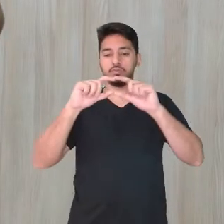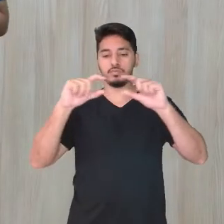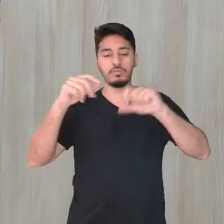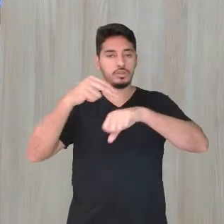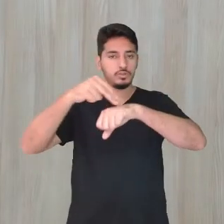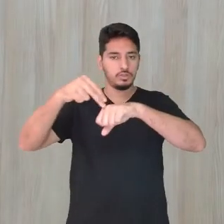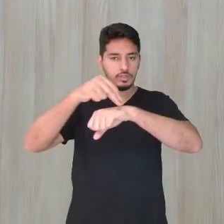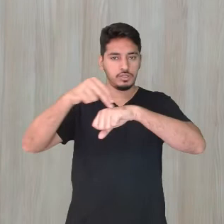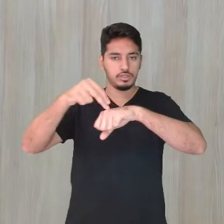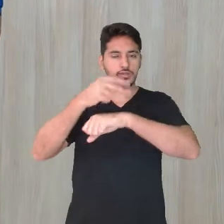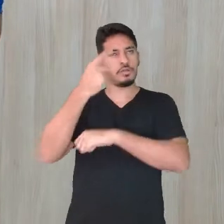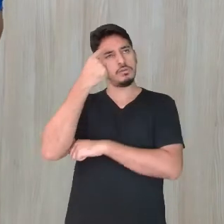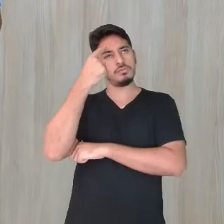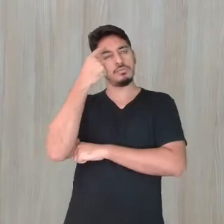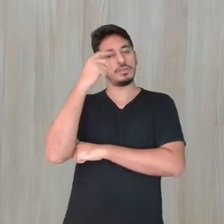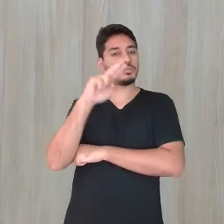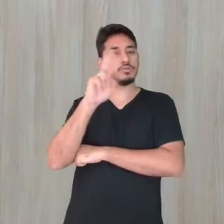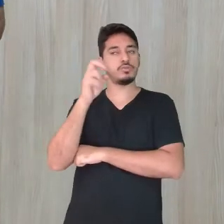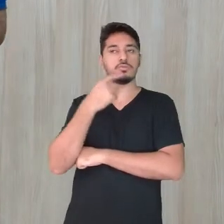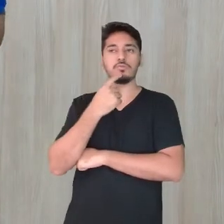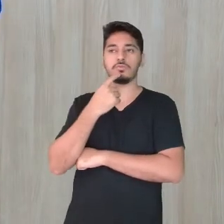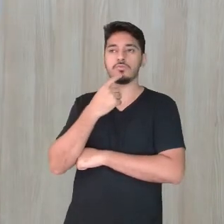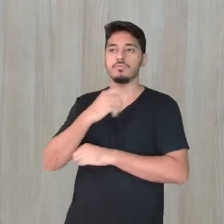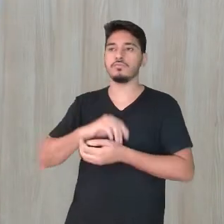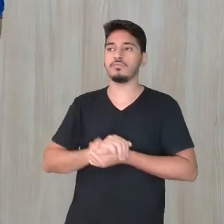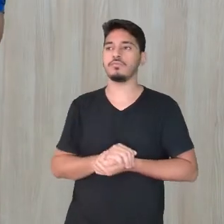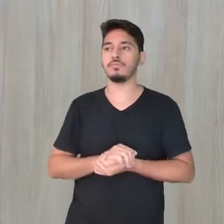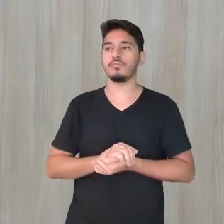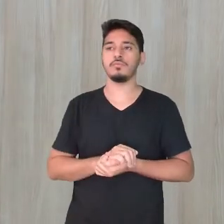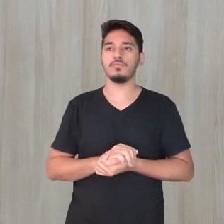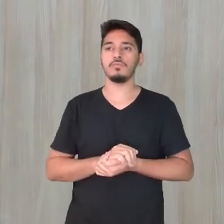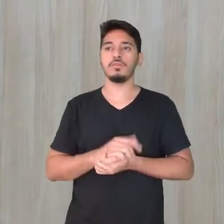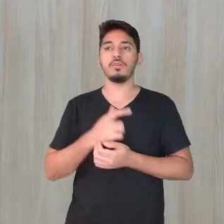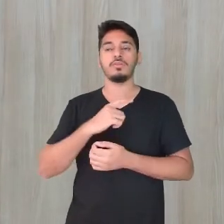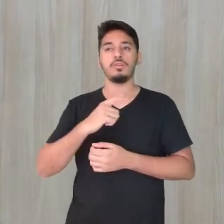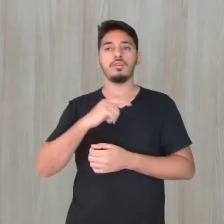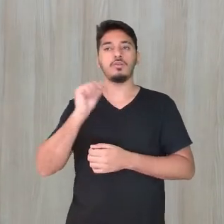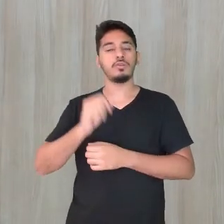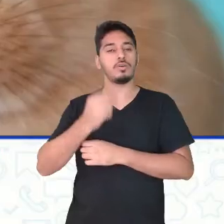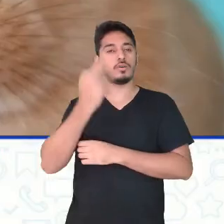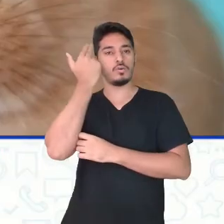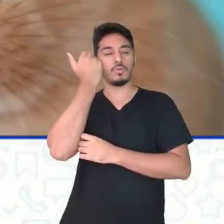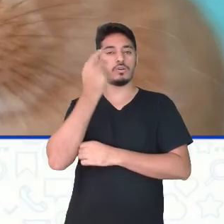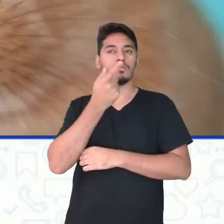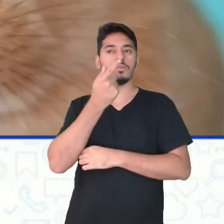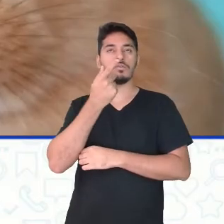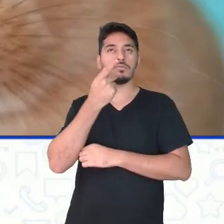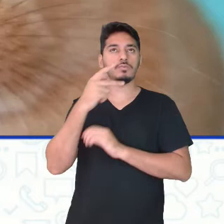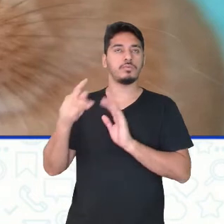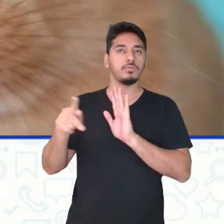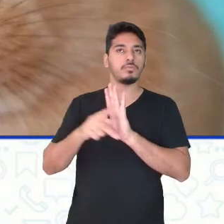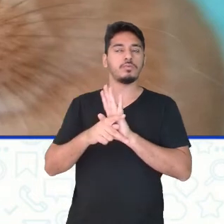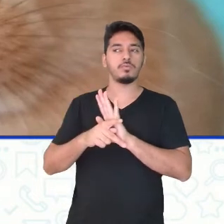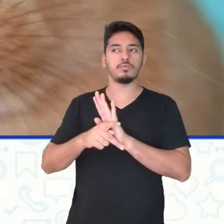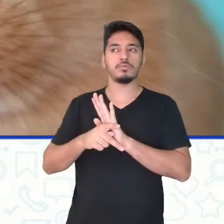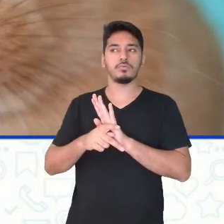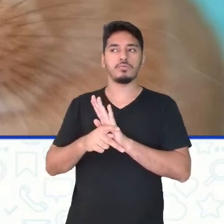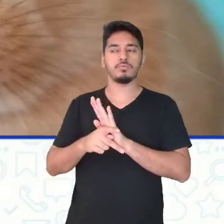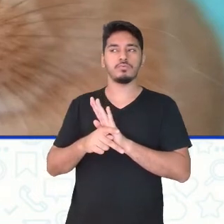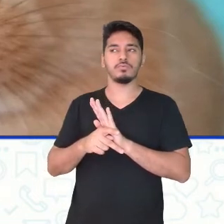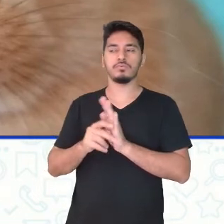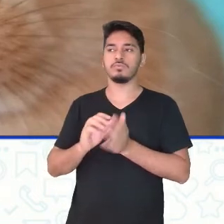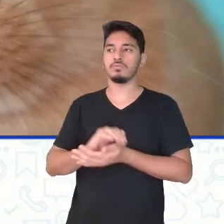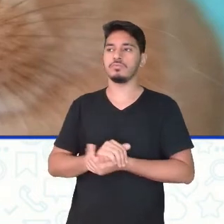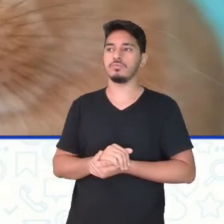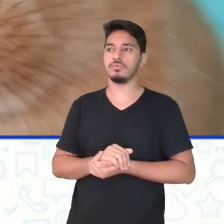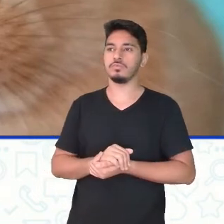negrito, para que a gente pense sobre elas. Ó, eu tenho: o coelho disse para si mesmo. Então, quem foi